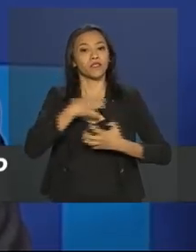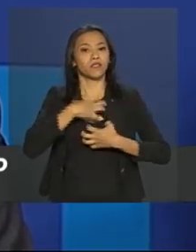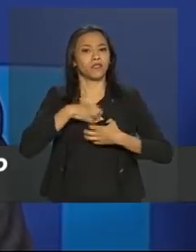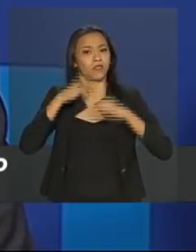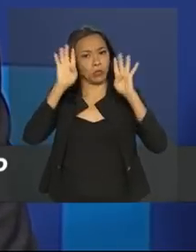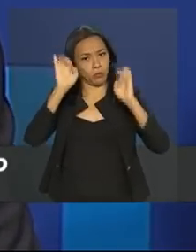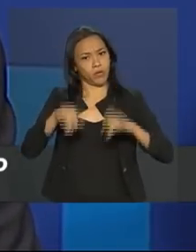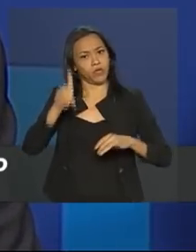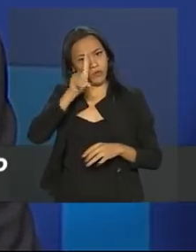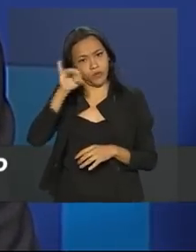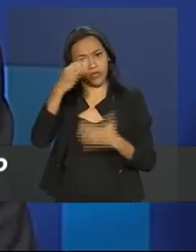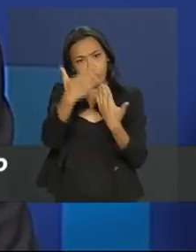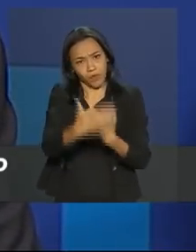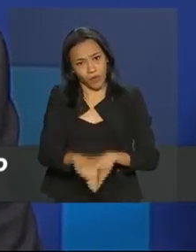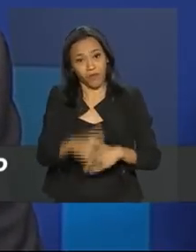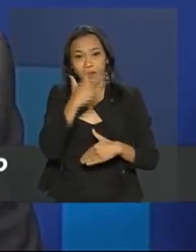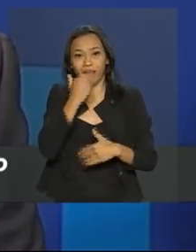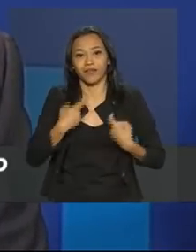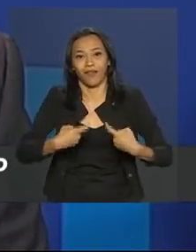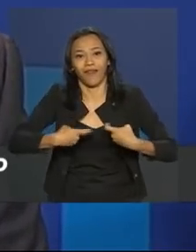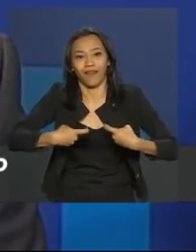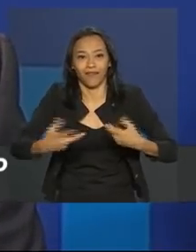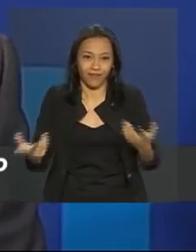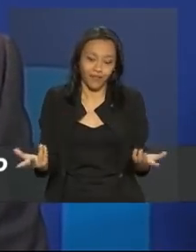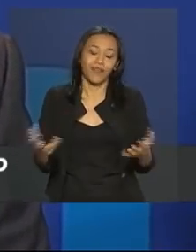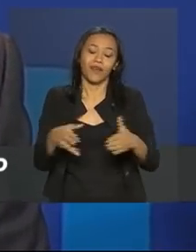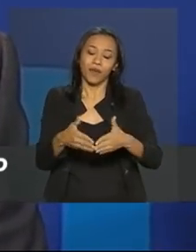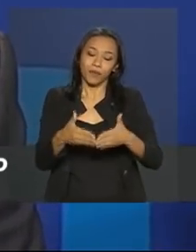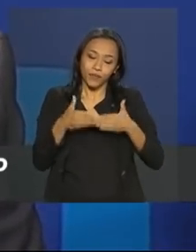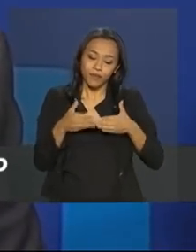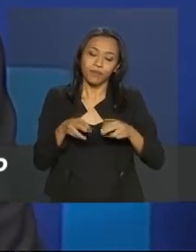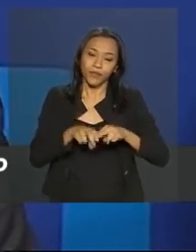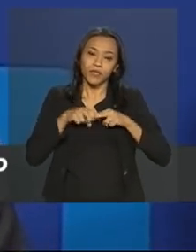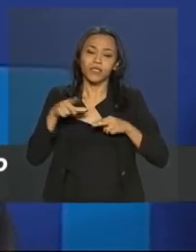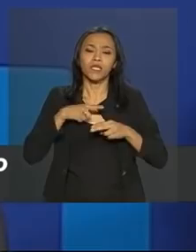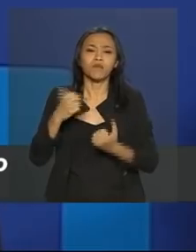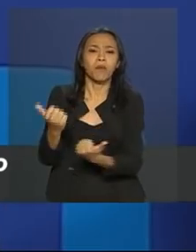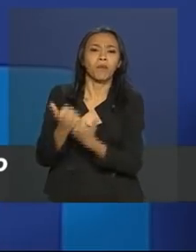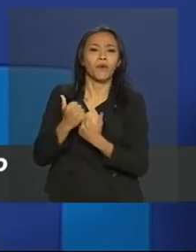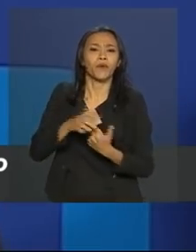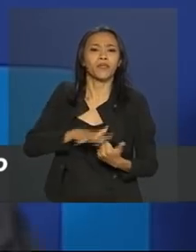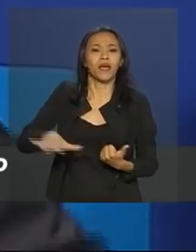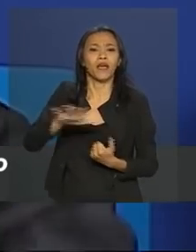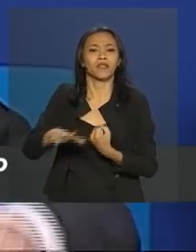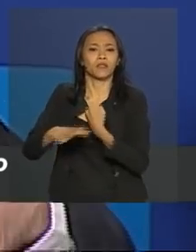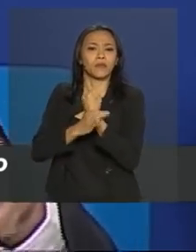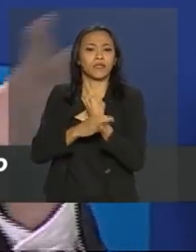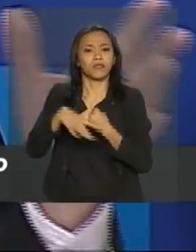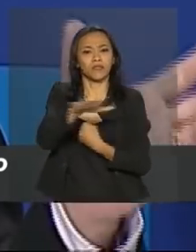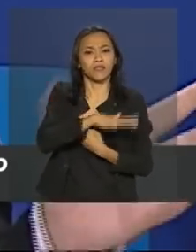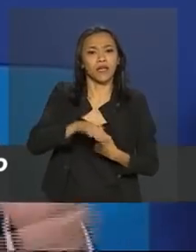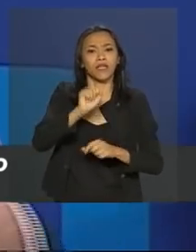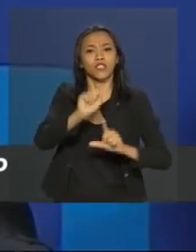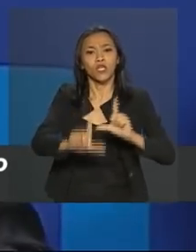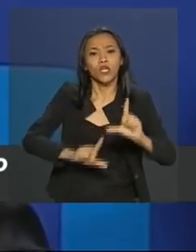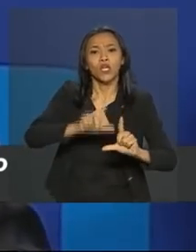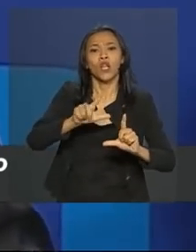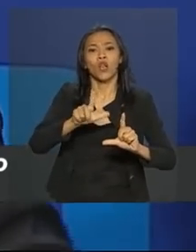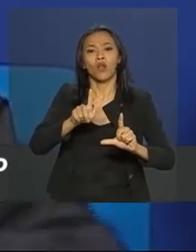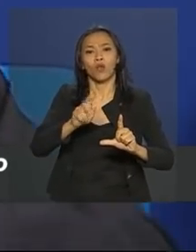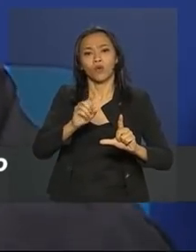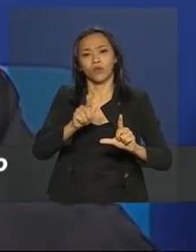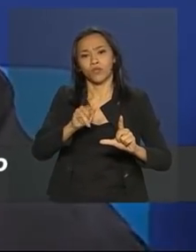como disse uma operação de guerra por isso que nós temos tanto apoio da área de segurança mas na área de logística fica toda a equipe aqui